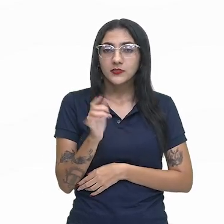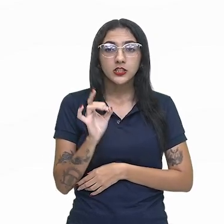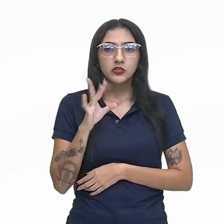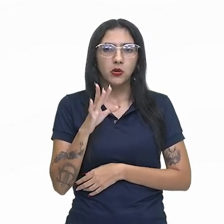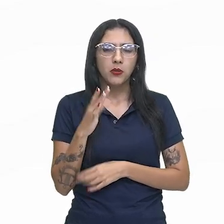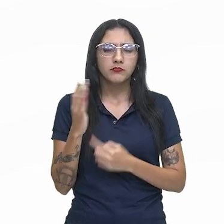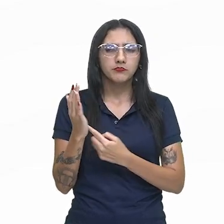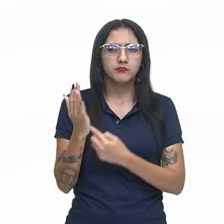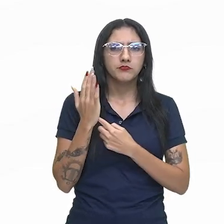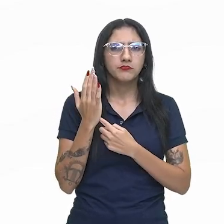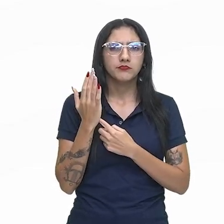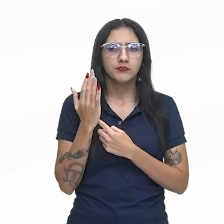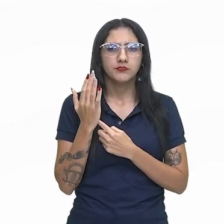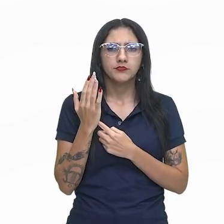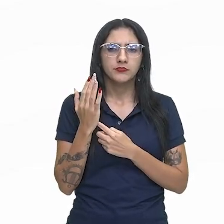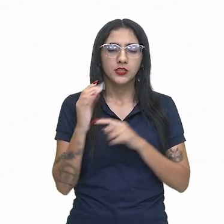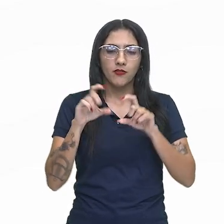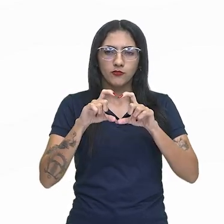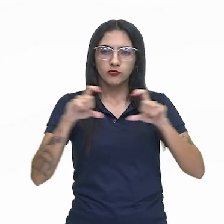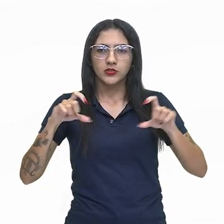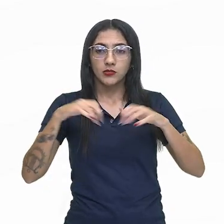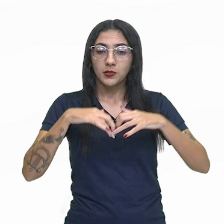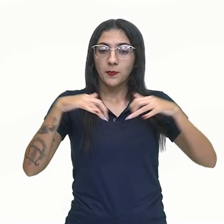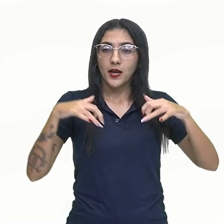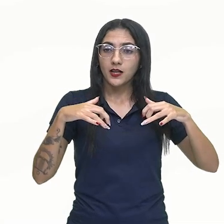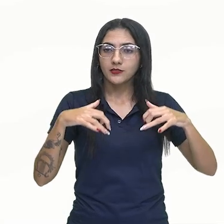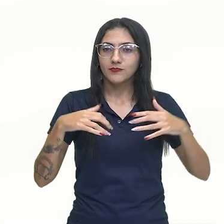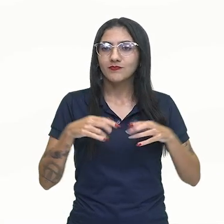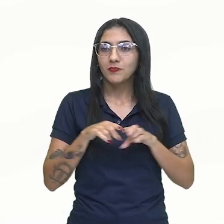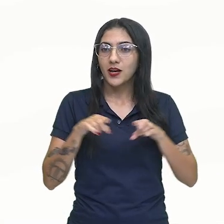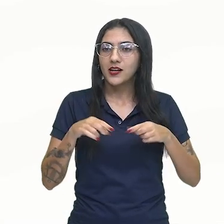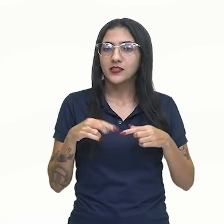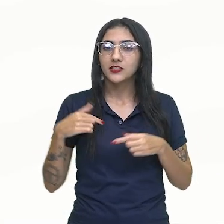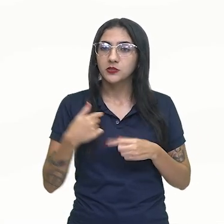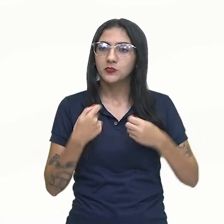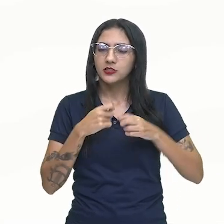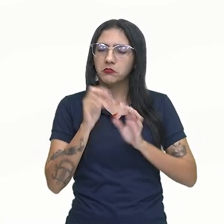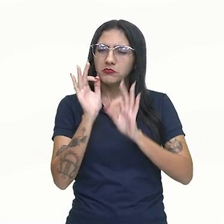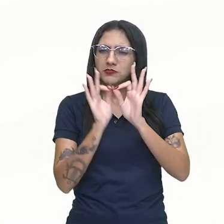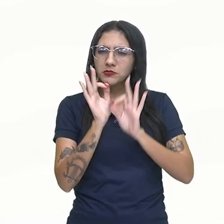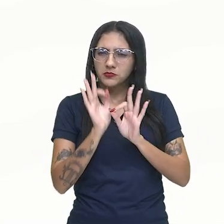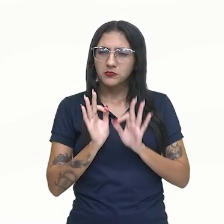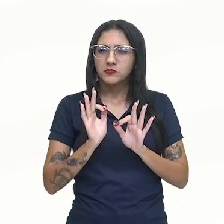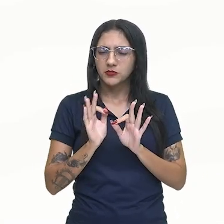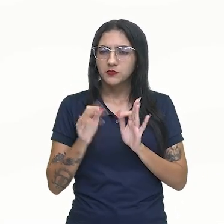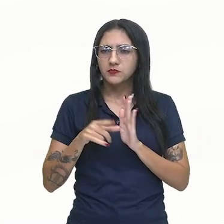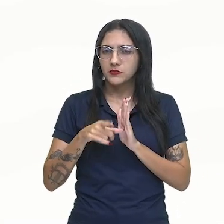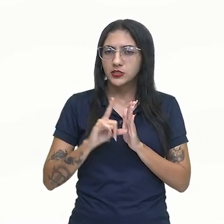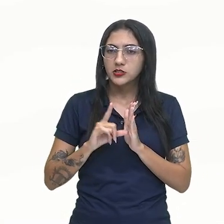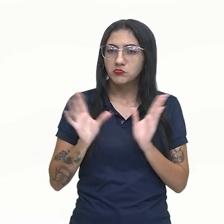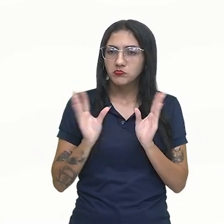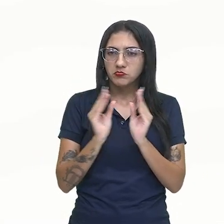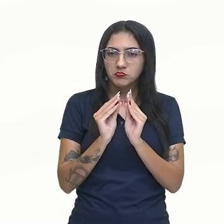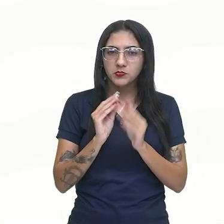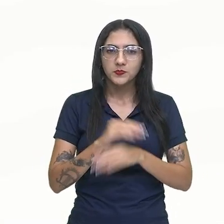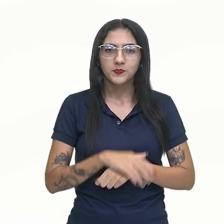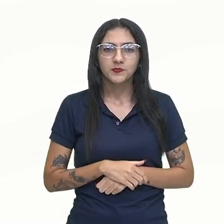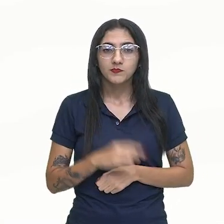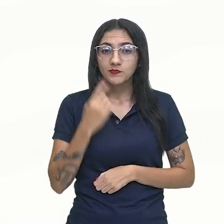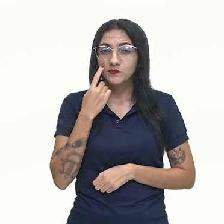trouxe ele separado, tá? Então a gente vai ter que fazer um trabalhinho aqui antes, ó, porque ele dividiu aqui,